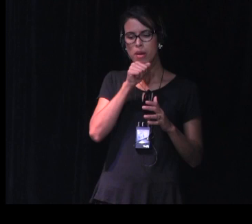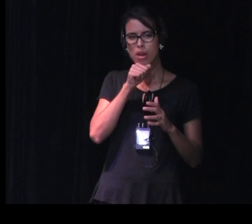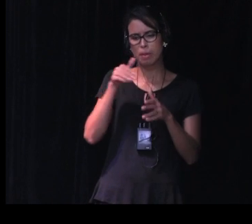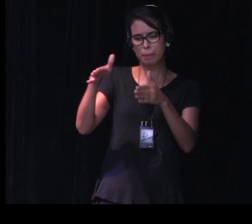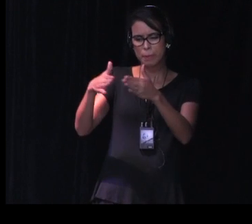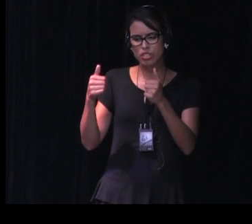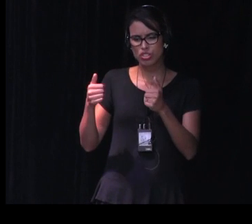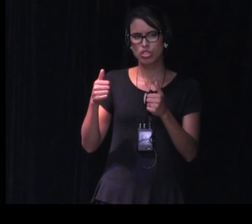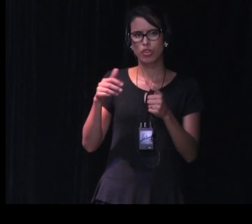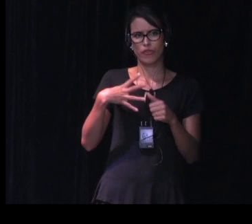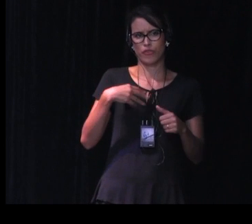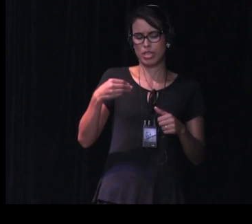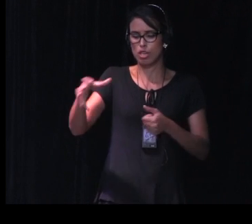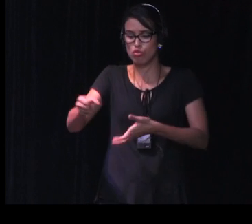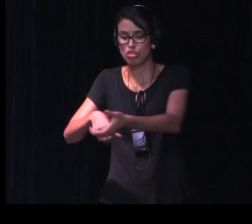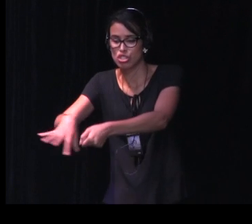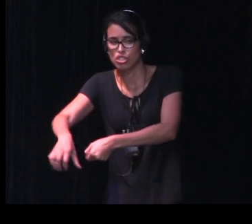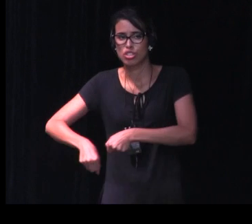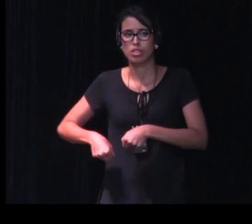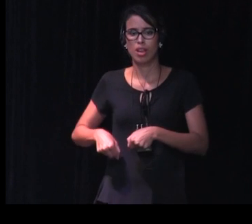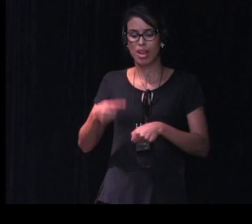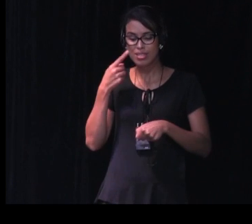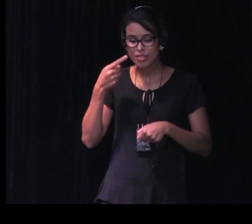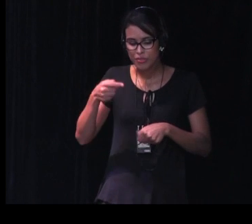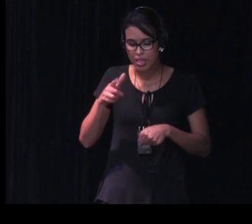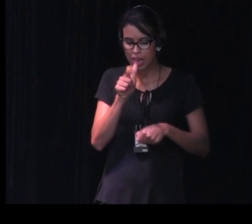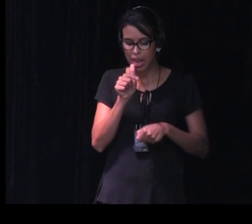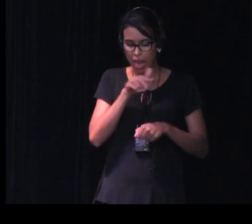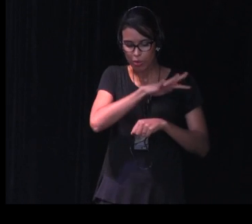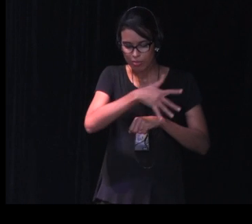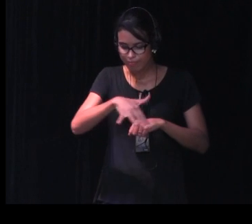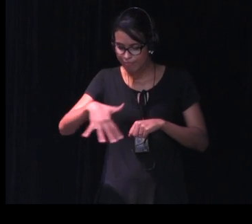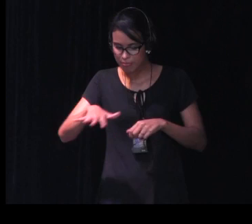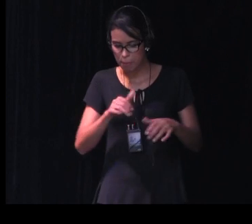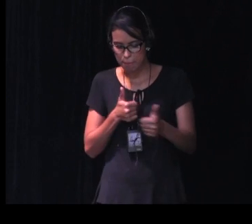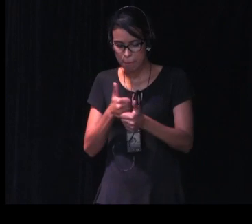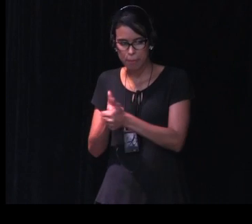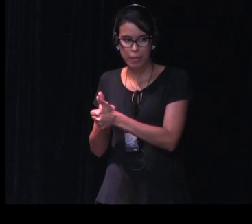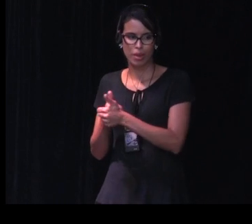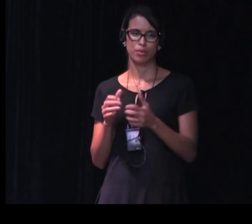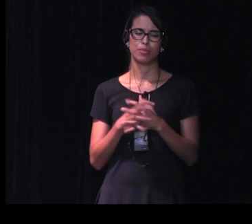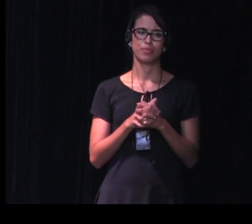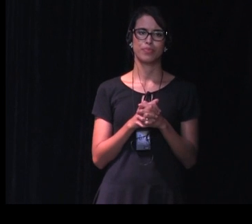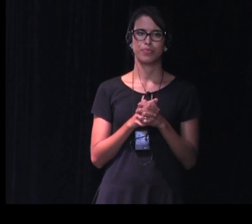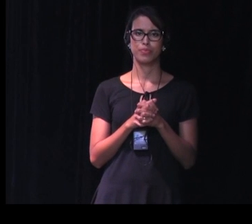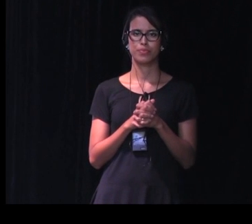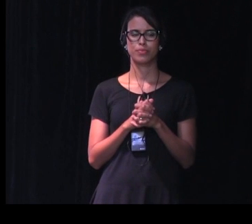da água. Você consegue ver as bordas, não é, do lago?